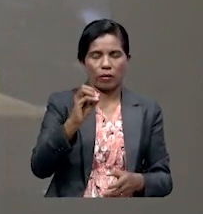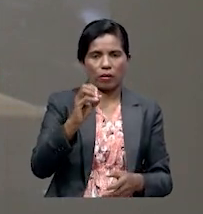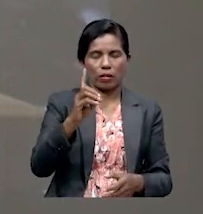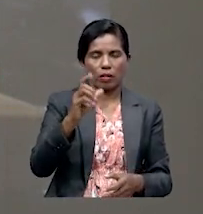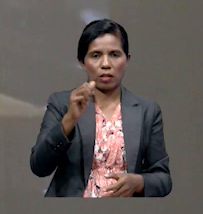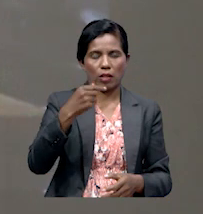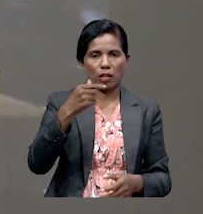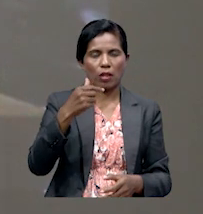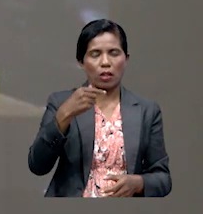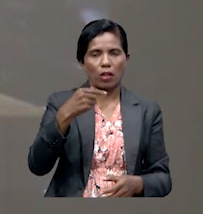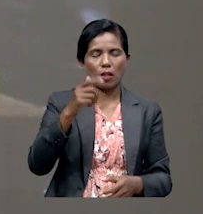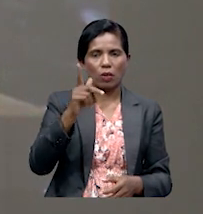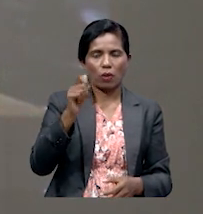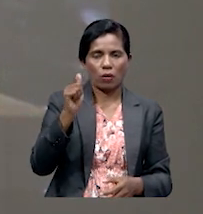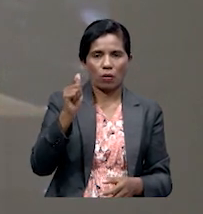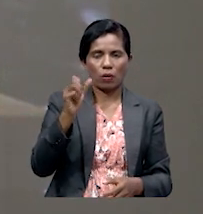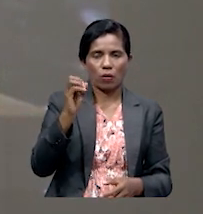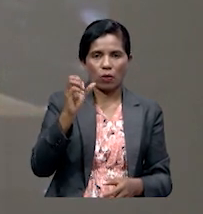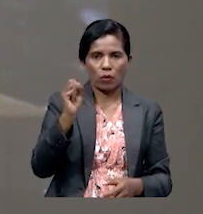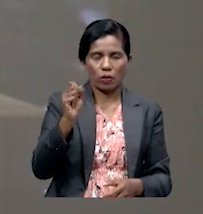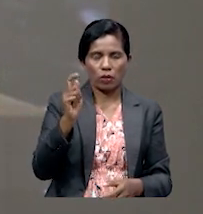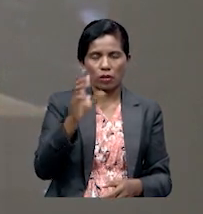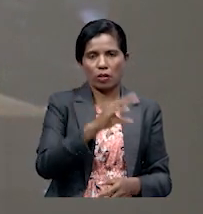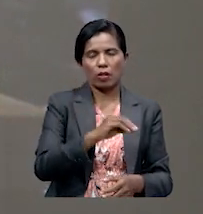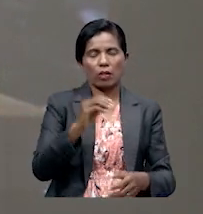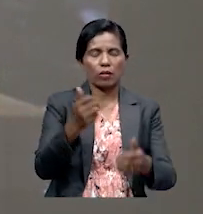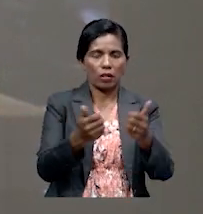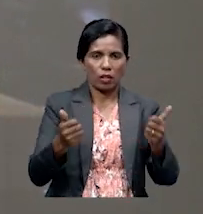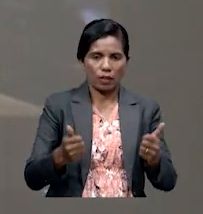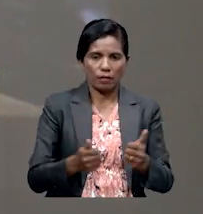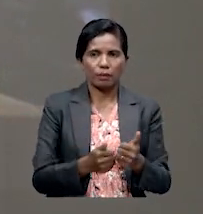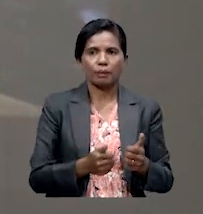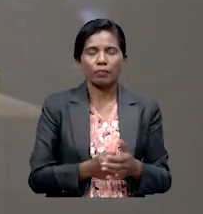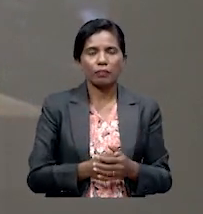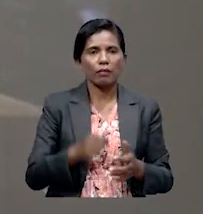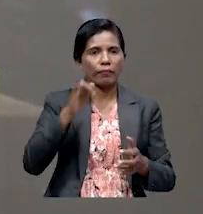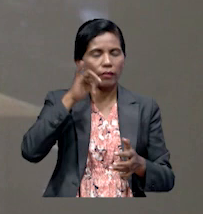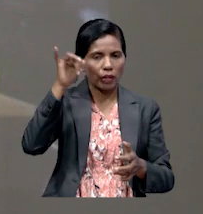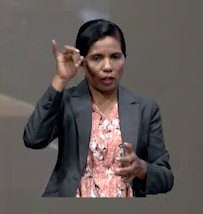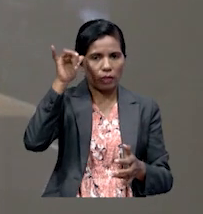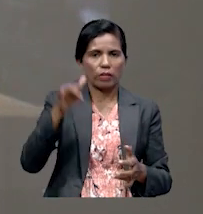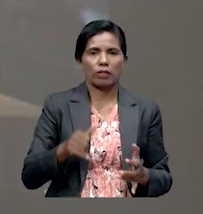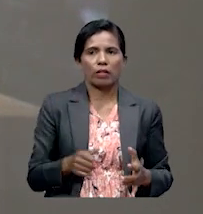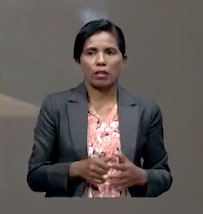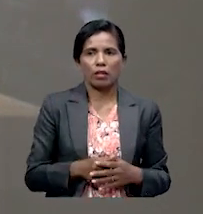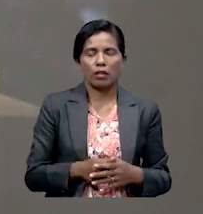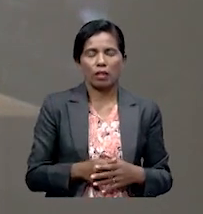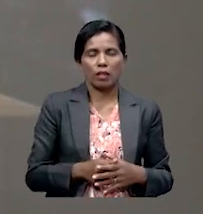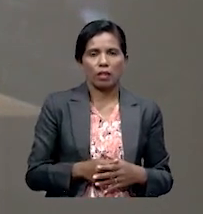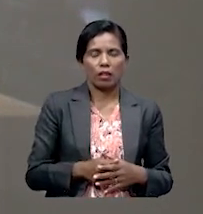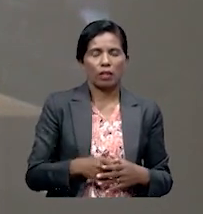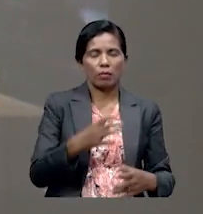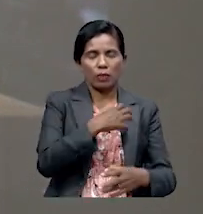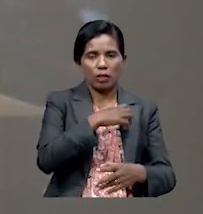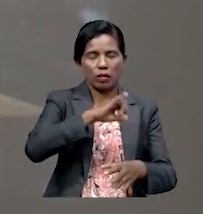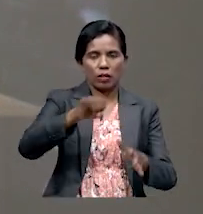bio da costa Guzmão husi aldeia Vecado suku Albeu forsek komandante geral fosaio na